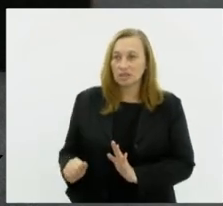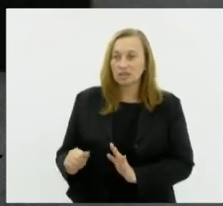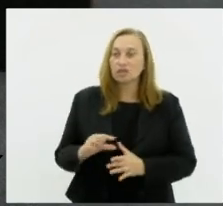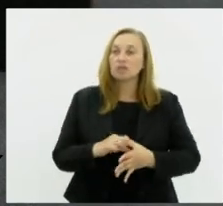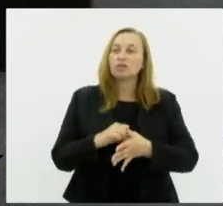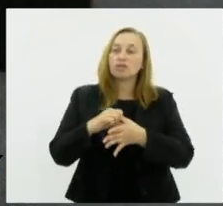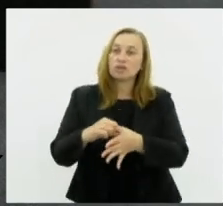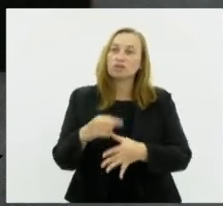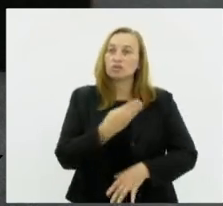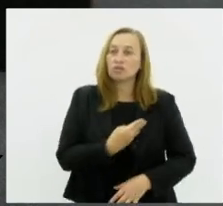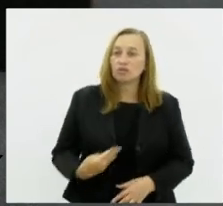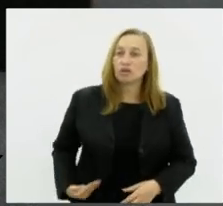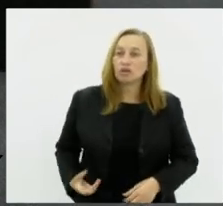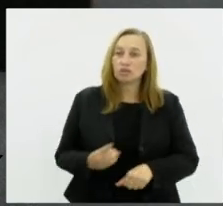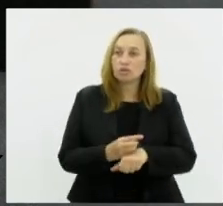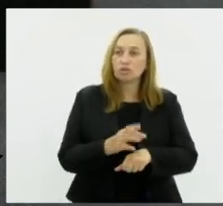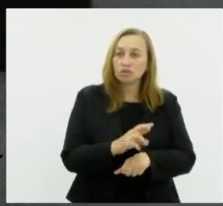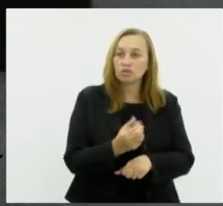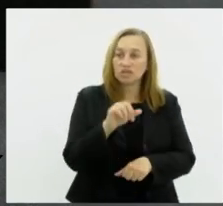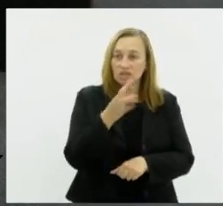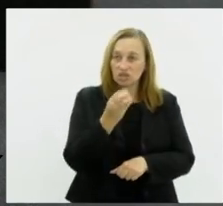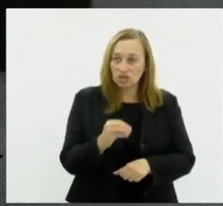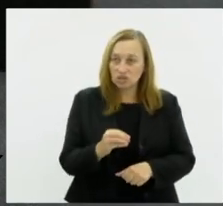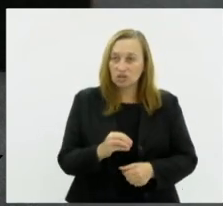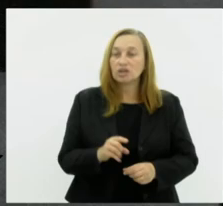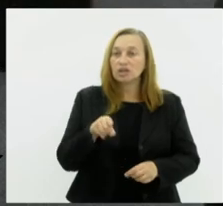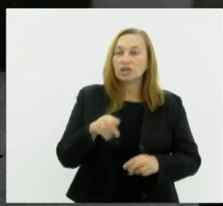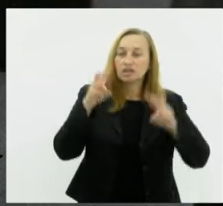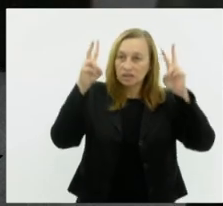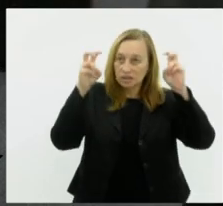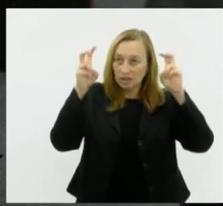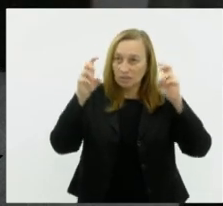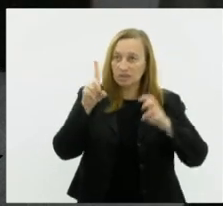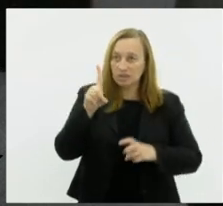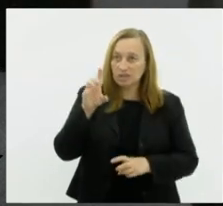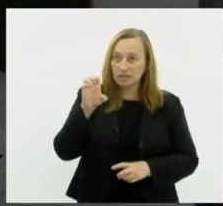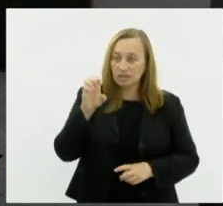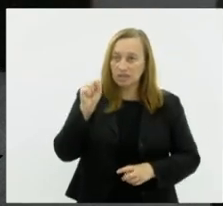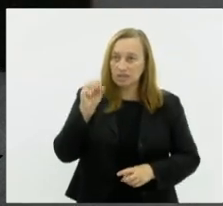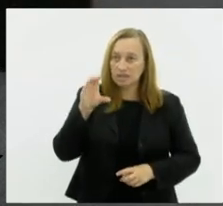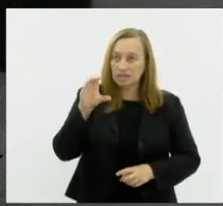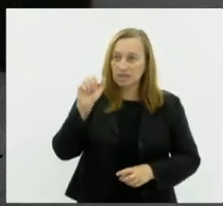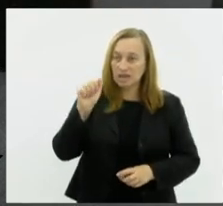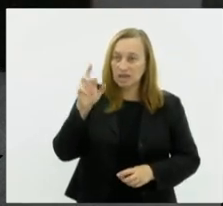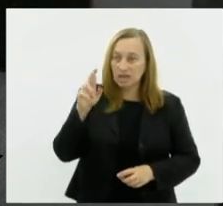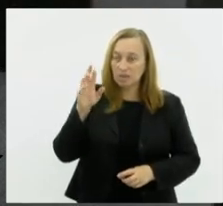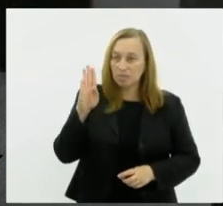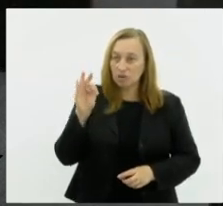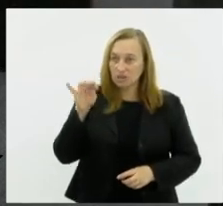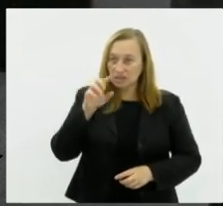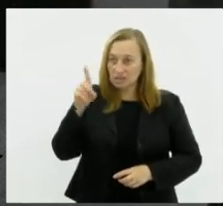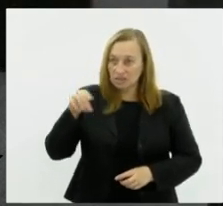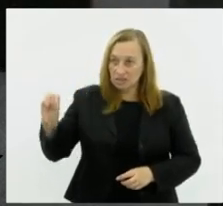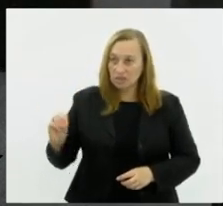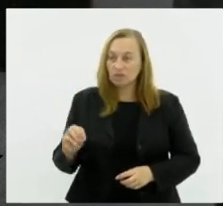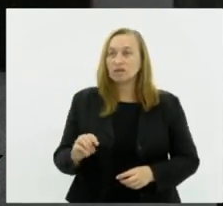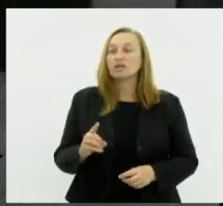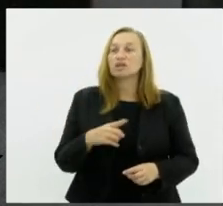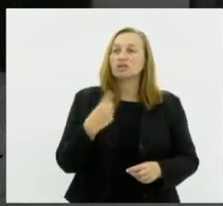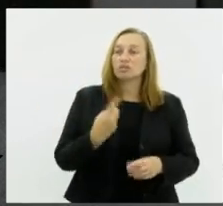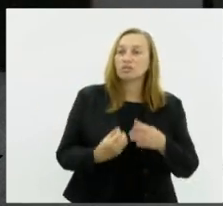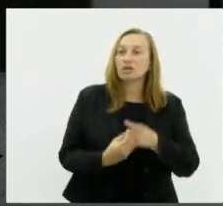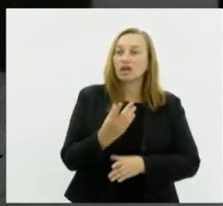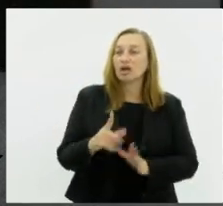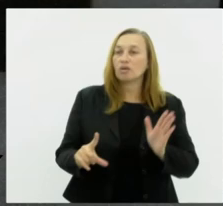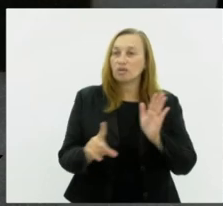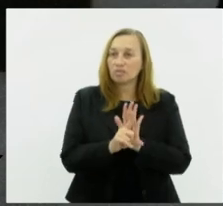doutor Serginho, e esse tema da descarbonização, nós vamos fazer uma emenda na Lei 8445, de autoria do deputado Luiz Paulo, que é atualmente